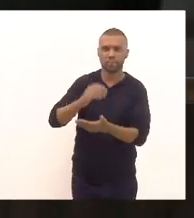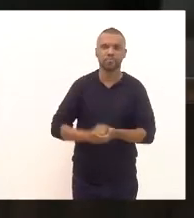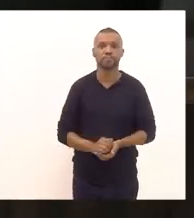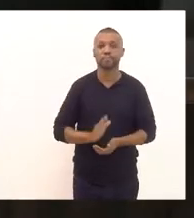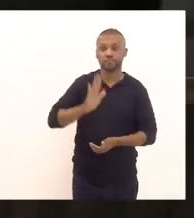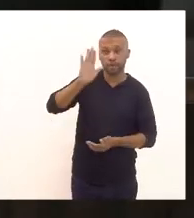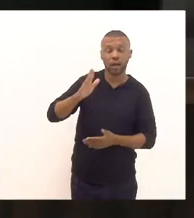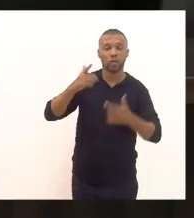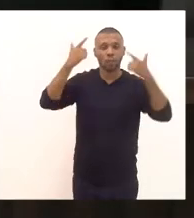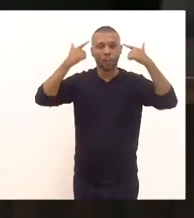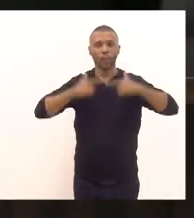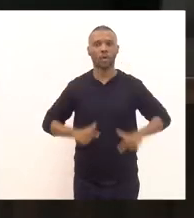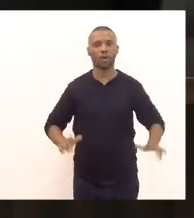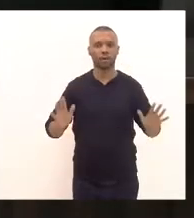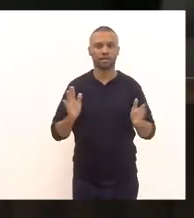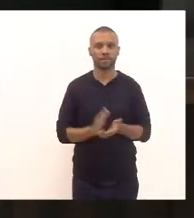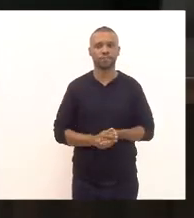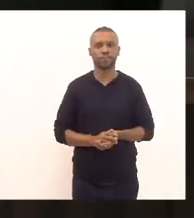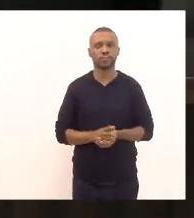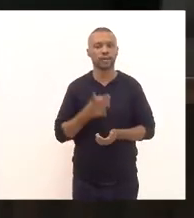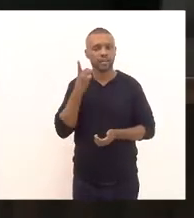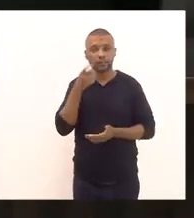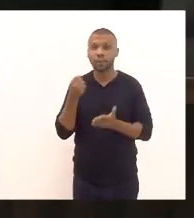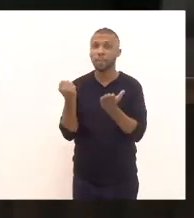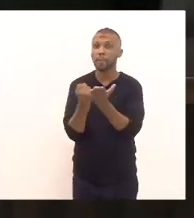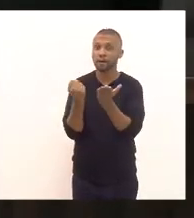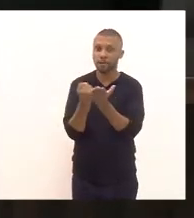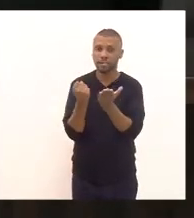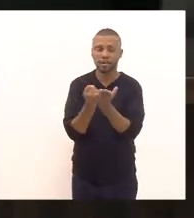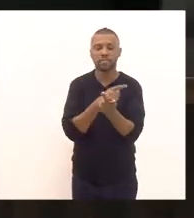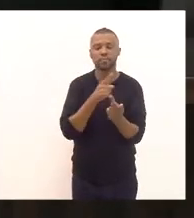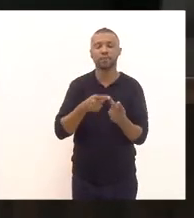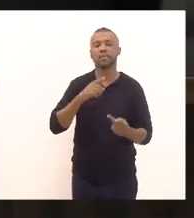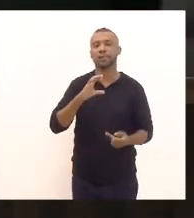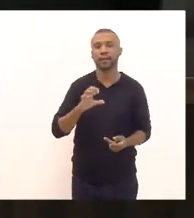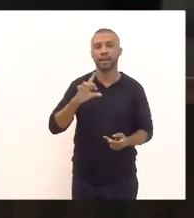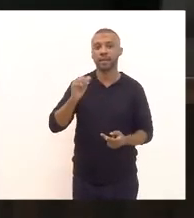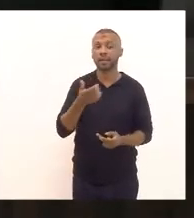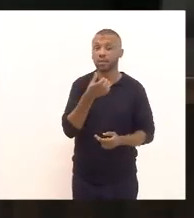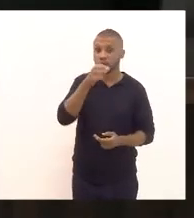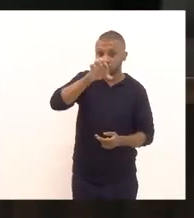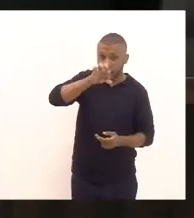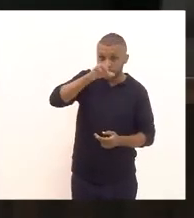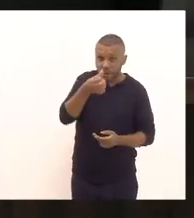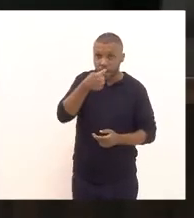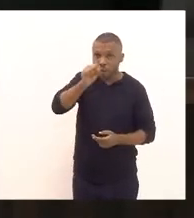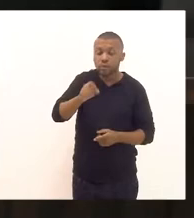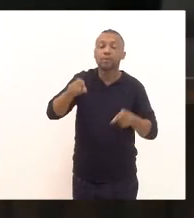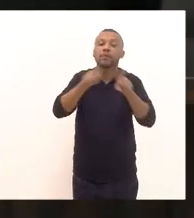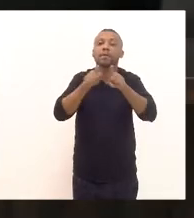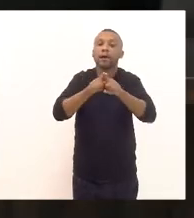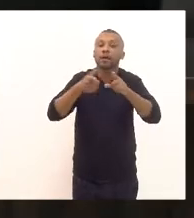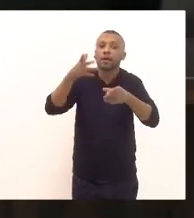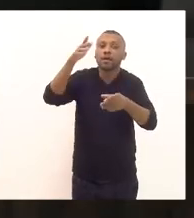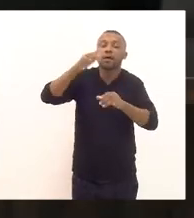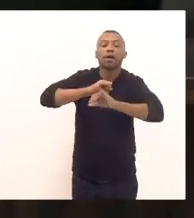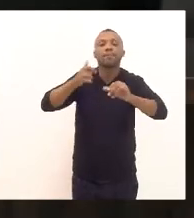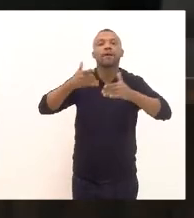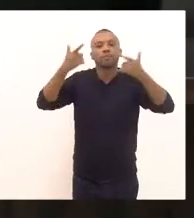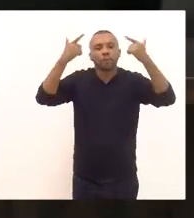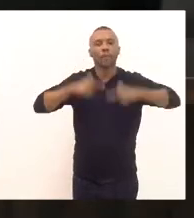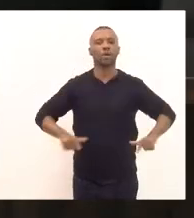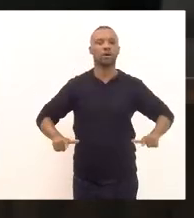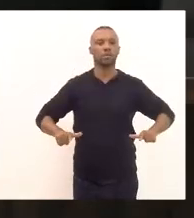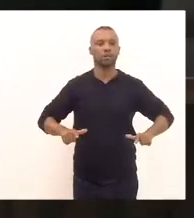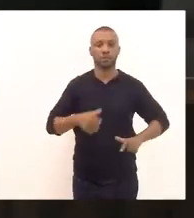abstenção abstenção Deputado Samuel Malafaia deputada Célia 968 também Presidente 965